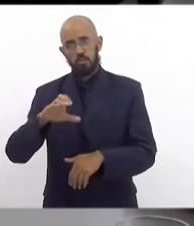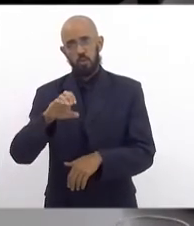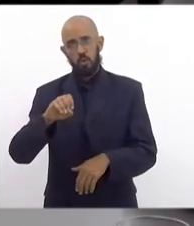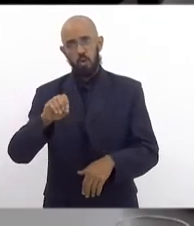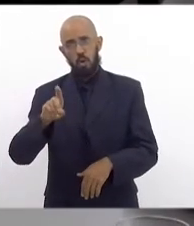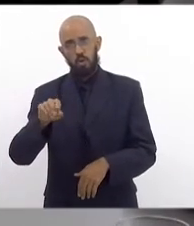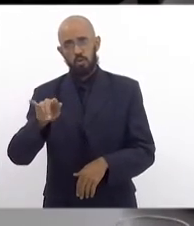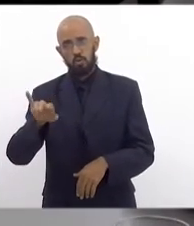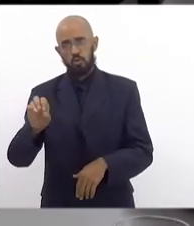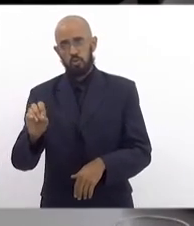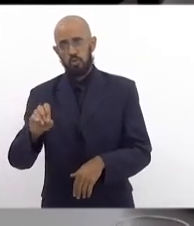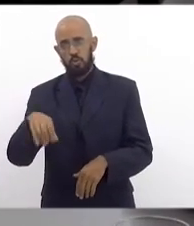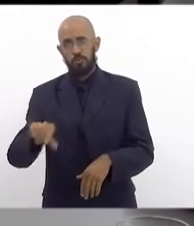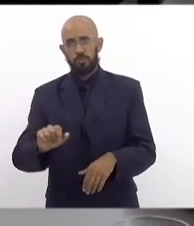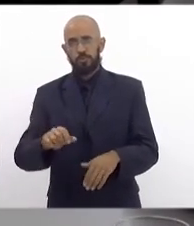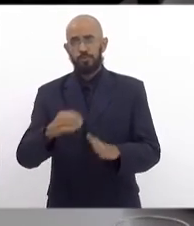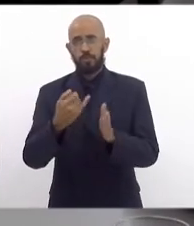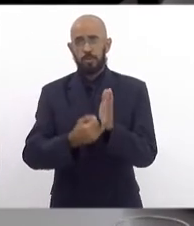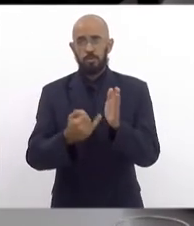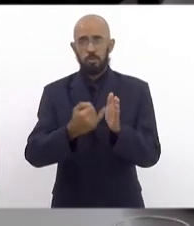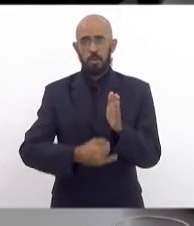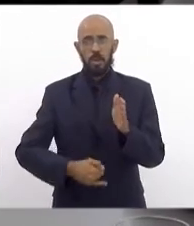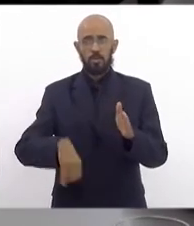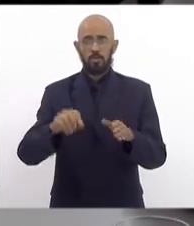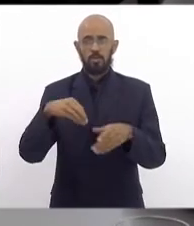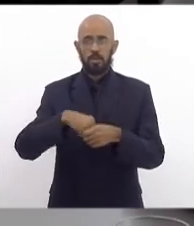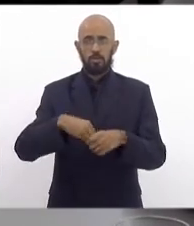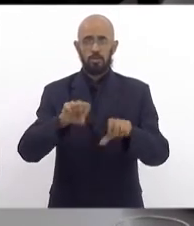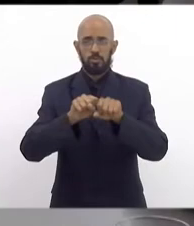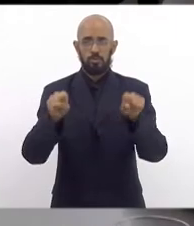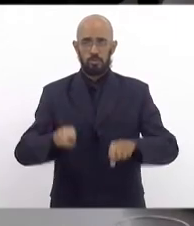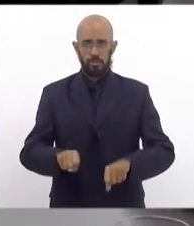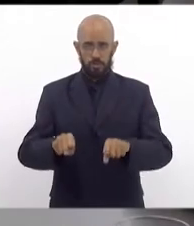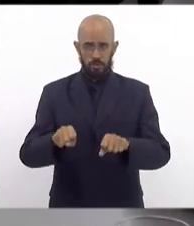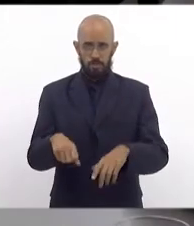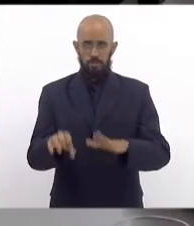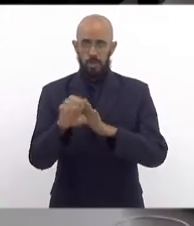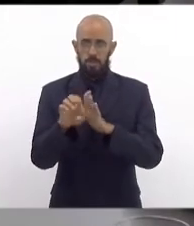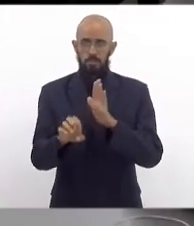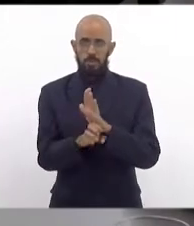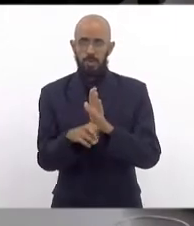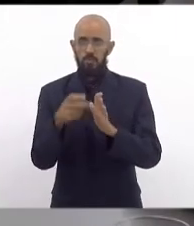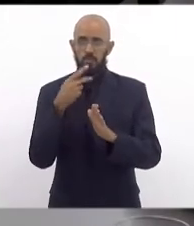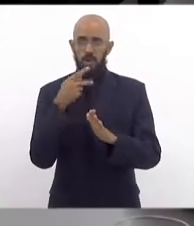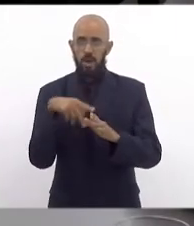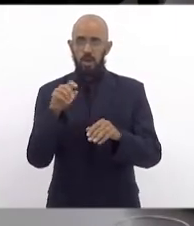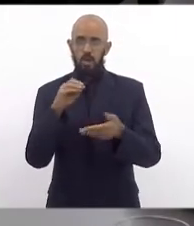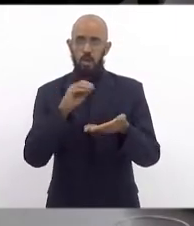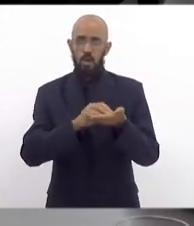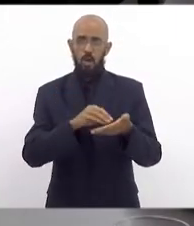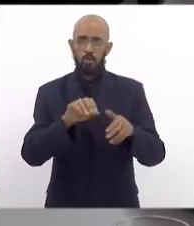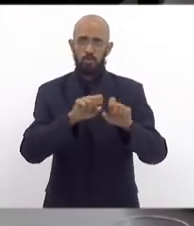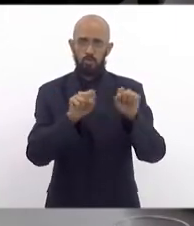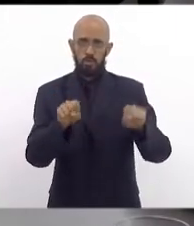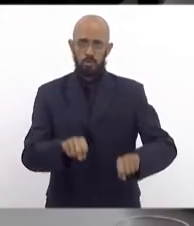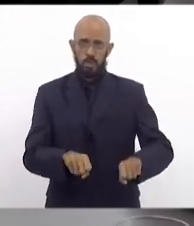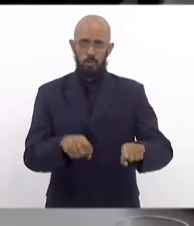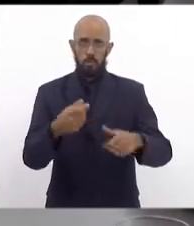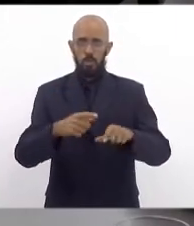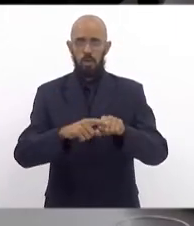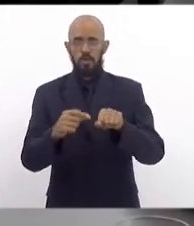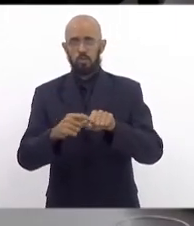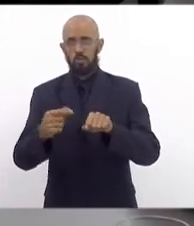na na questão de sistema né a emenda do quarto tributário dispõe sobre o sistema e o artigo